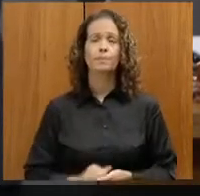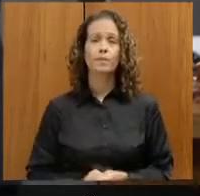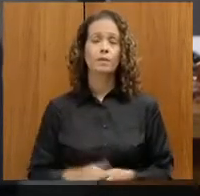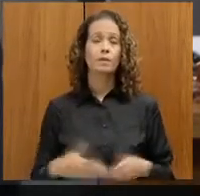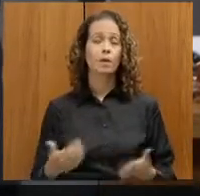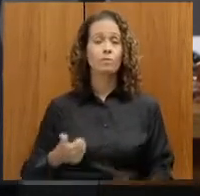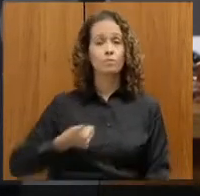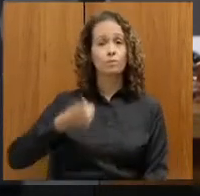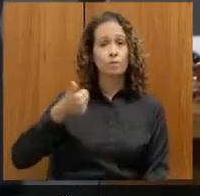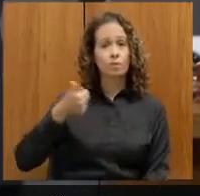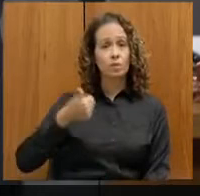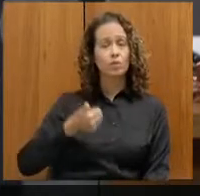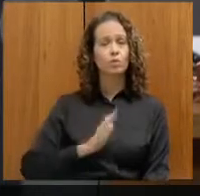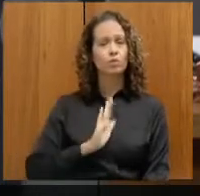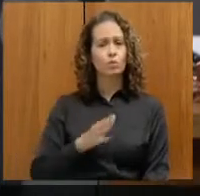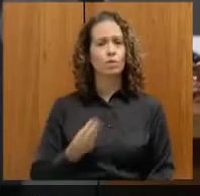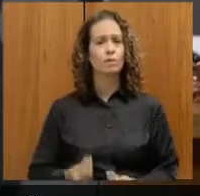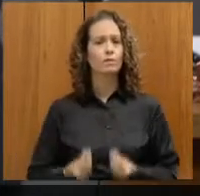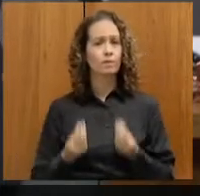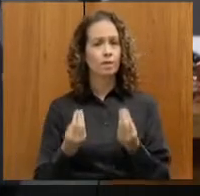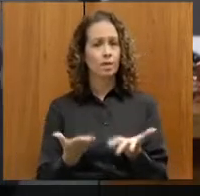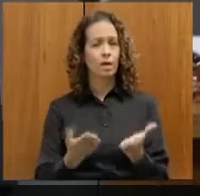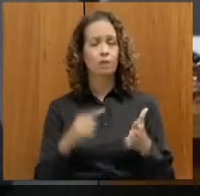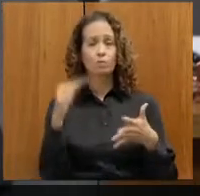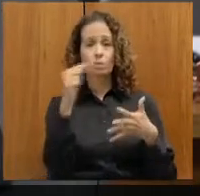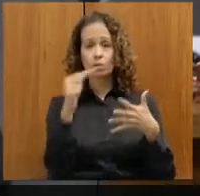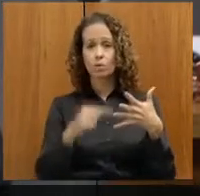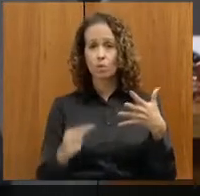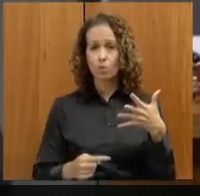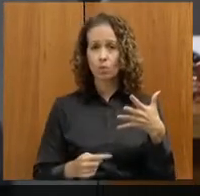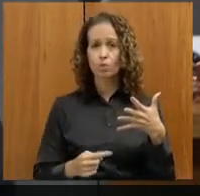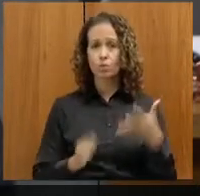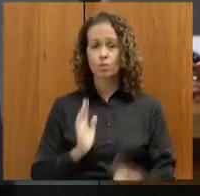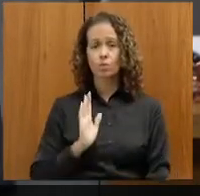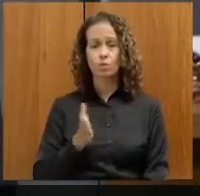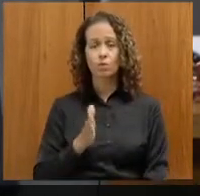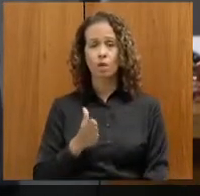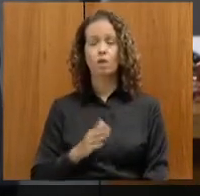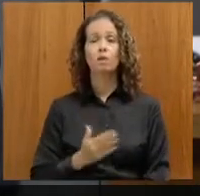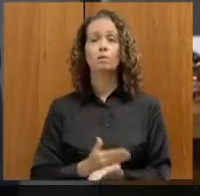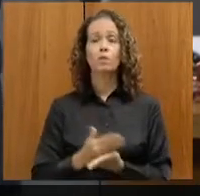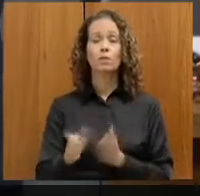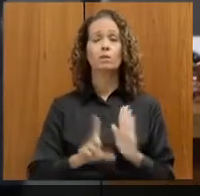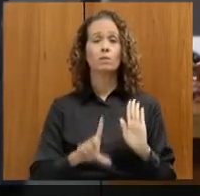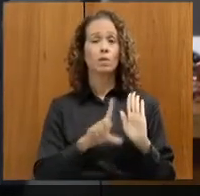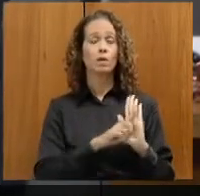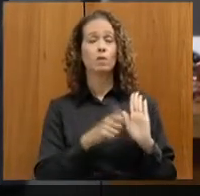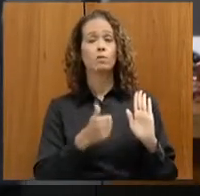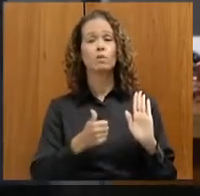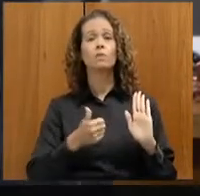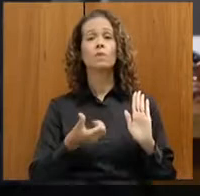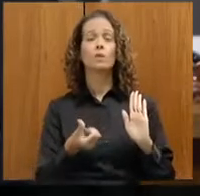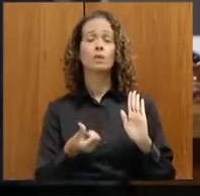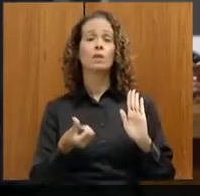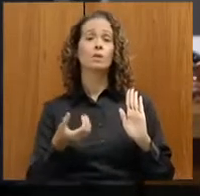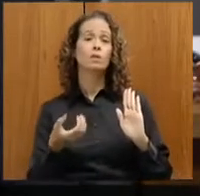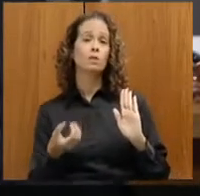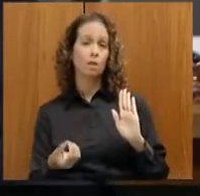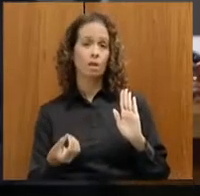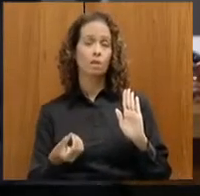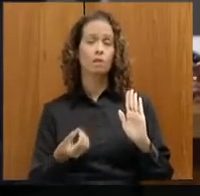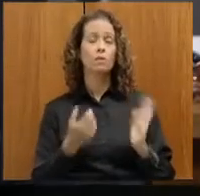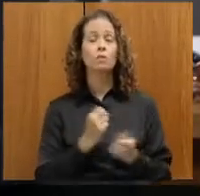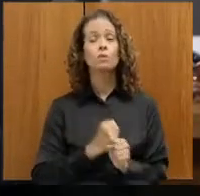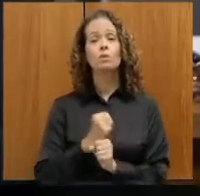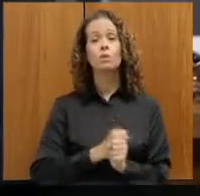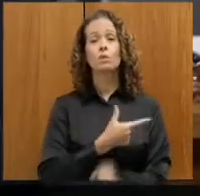então primeiro isso foi concedido todos eles foram concedidos a partir da lei complementar 160 de 2017 que o estado vem